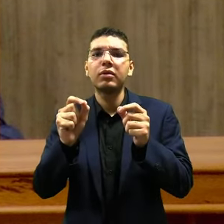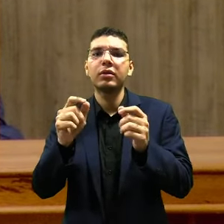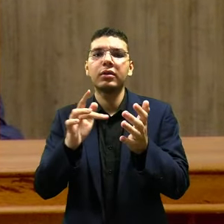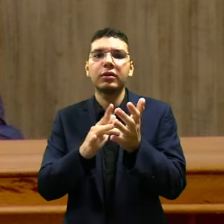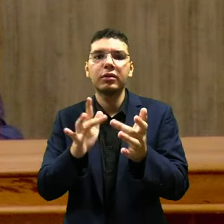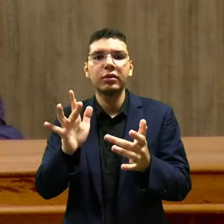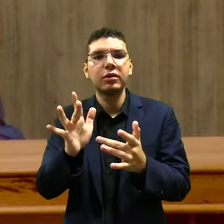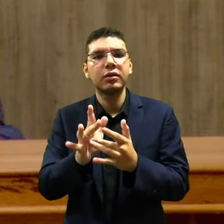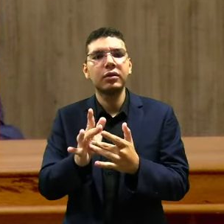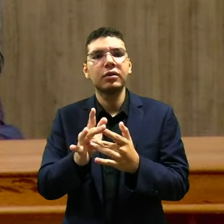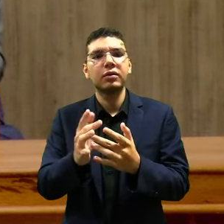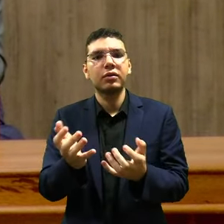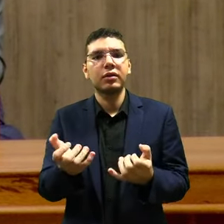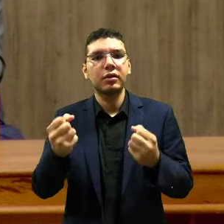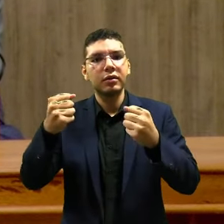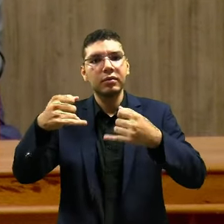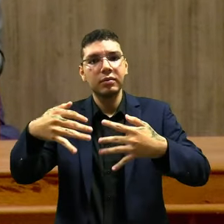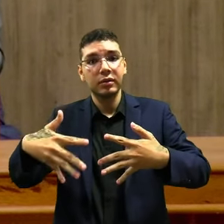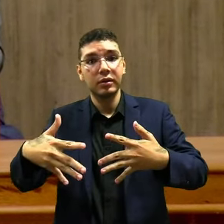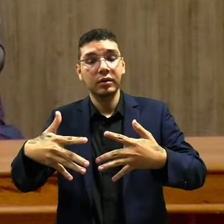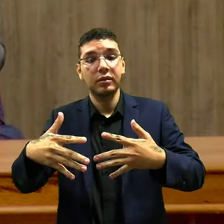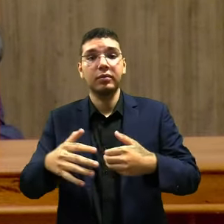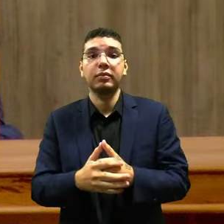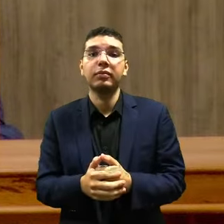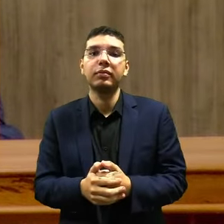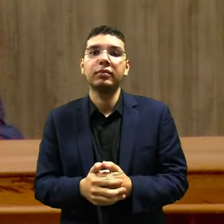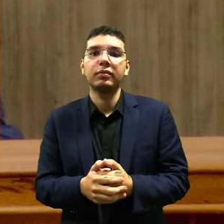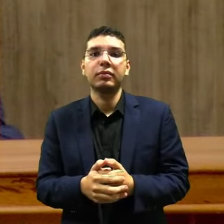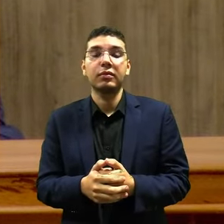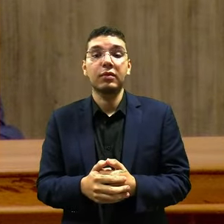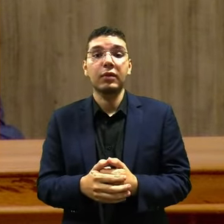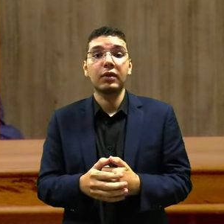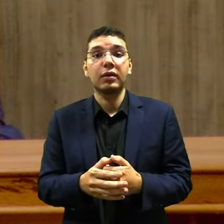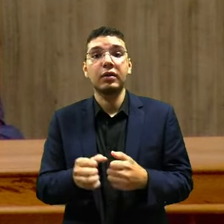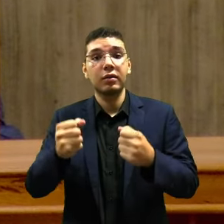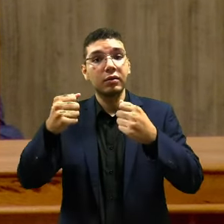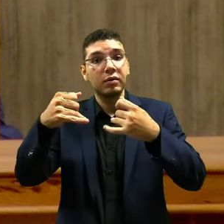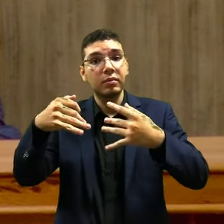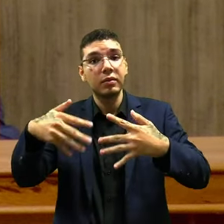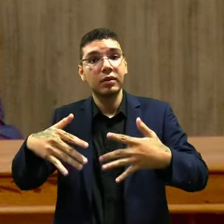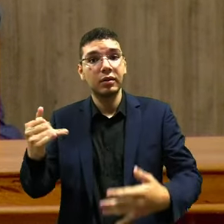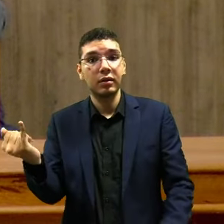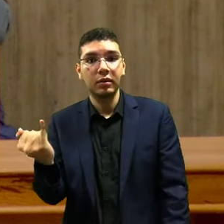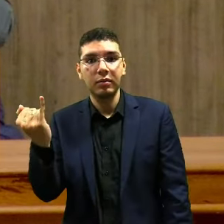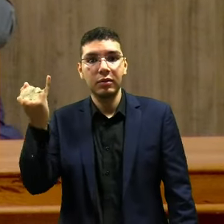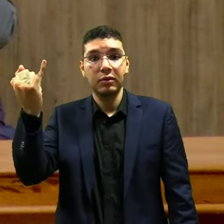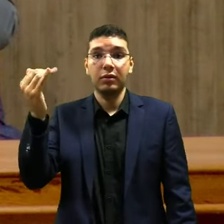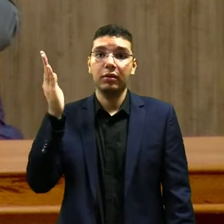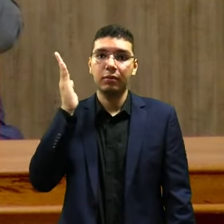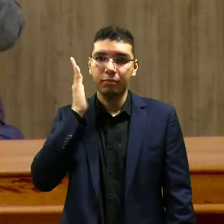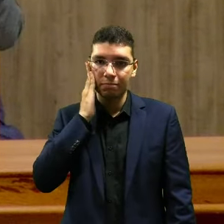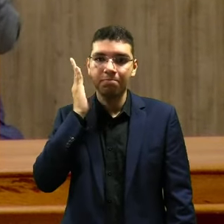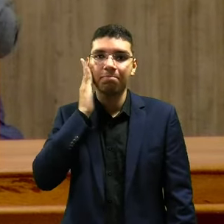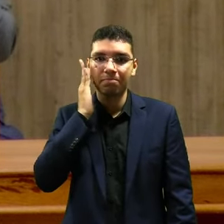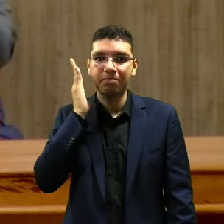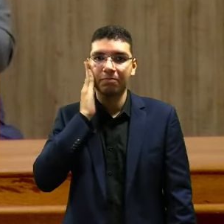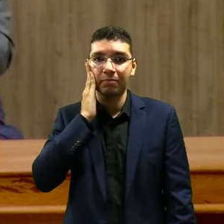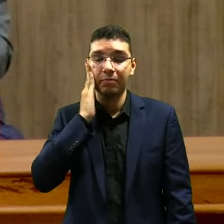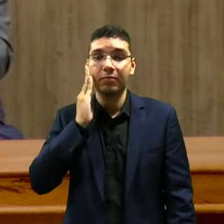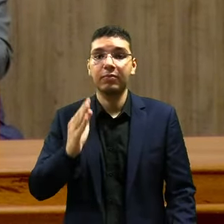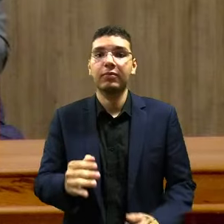destacando na Essência a importância de se compreender a